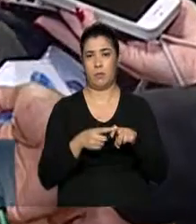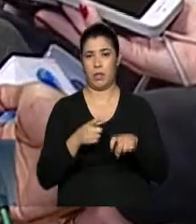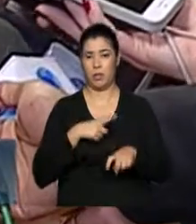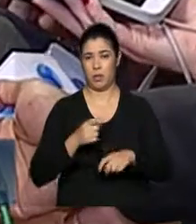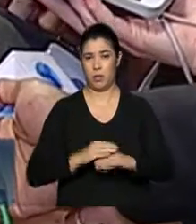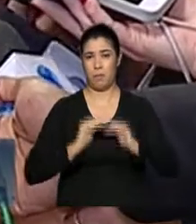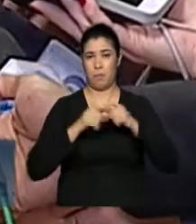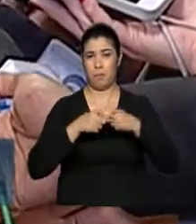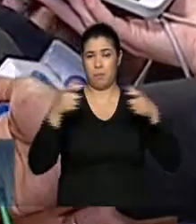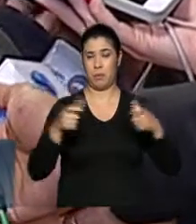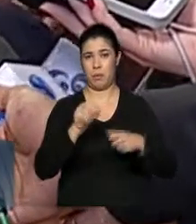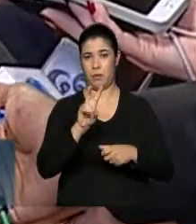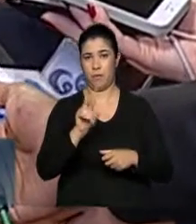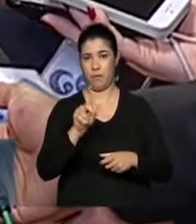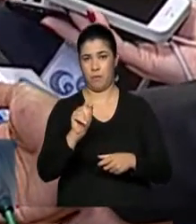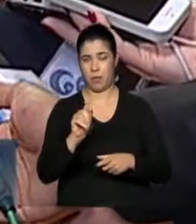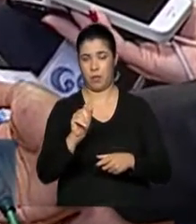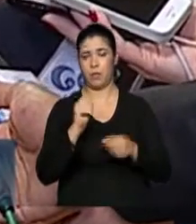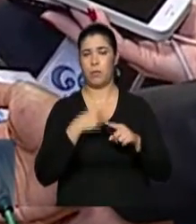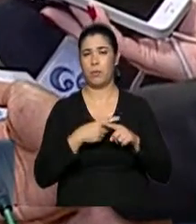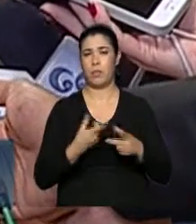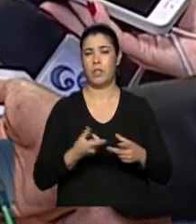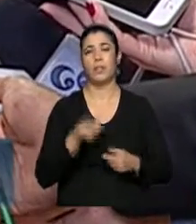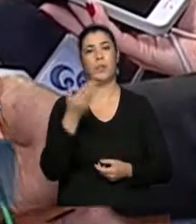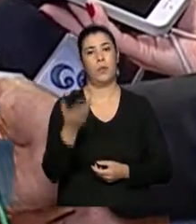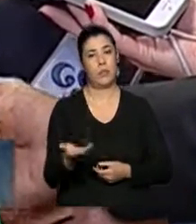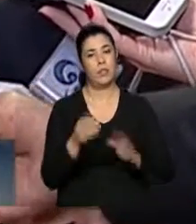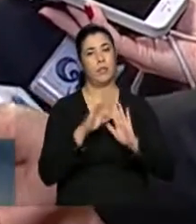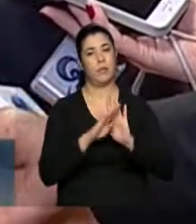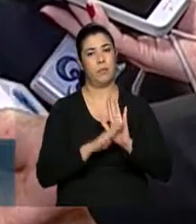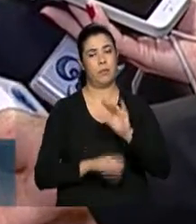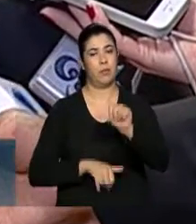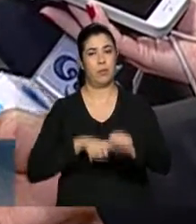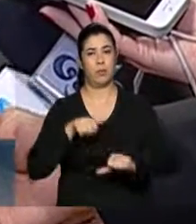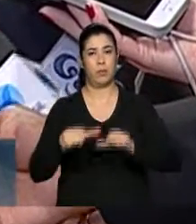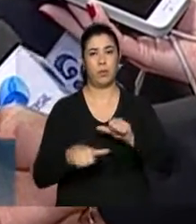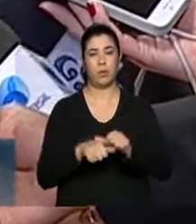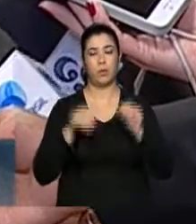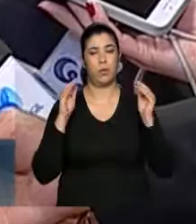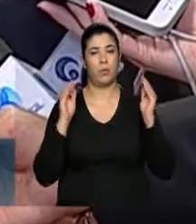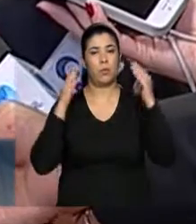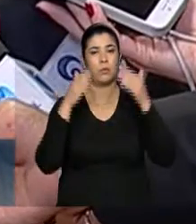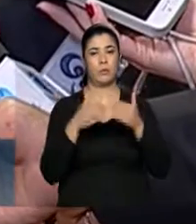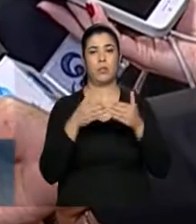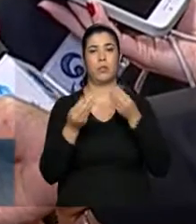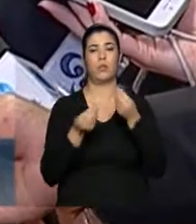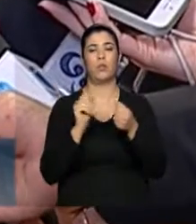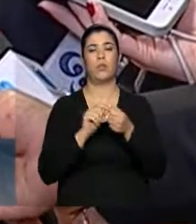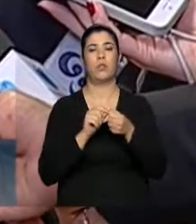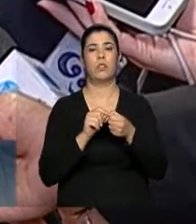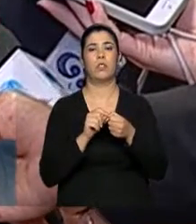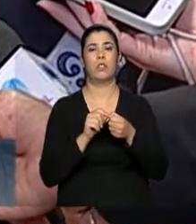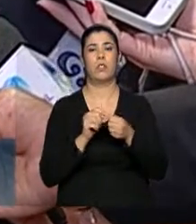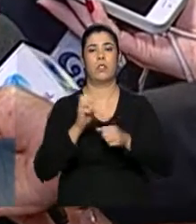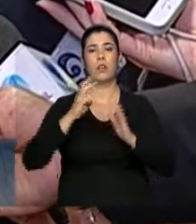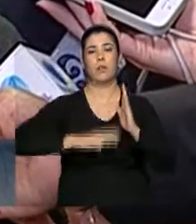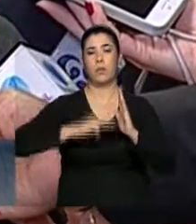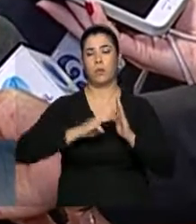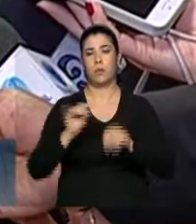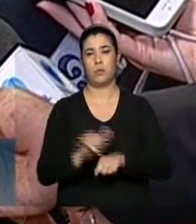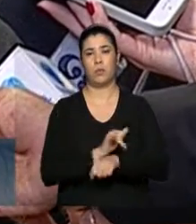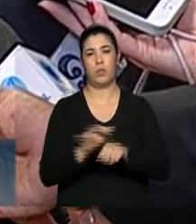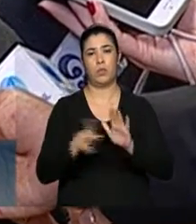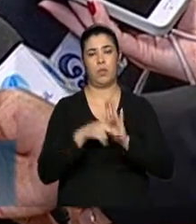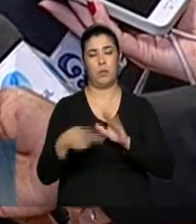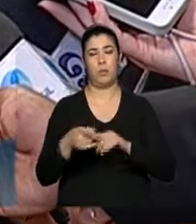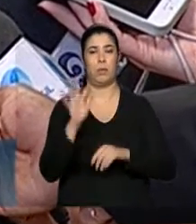é decorrência basicamente do programa Mais Médicos, que mudou a forma de criação de faculdade de medicina no Brasil,